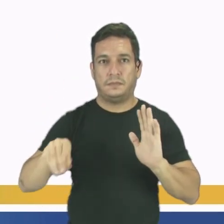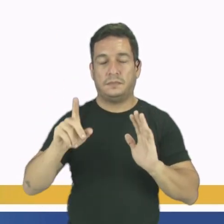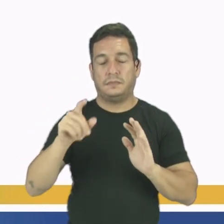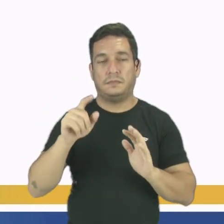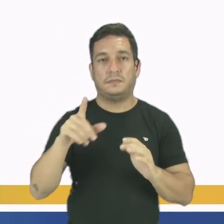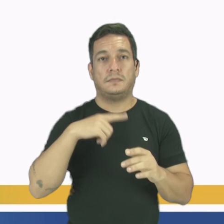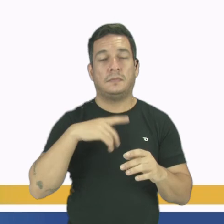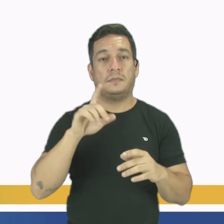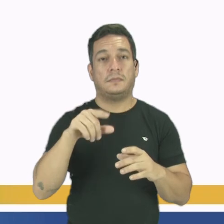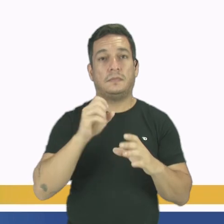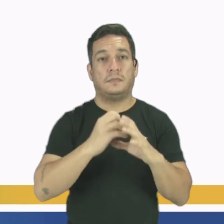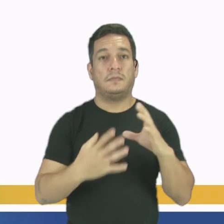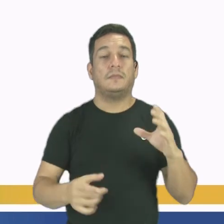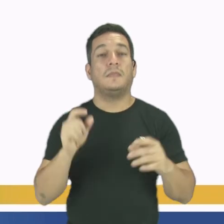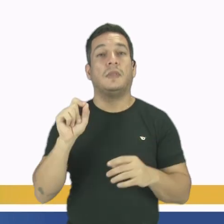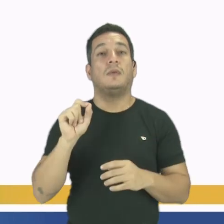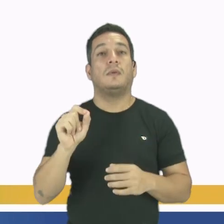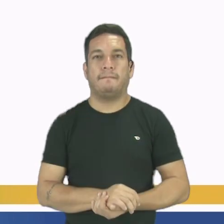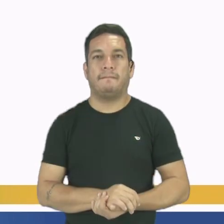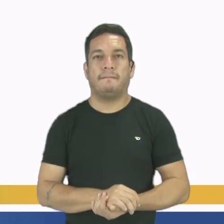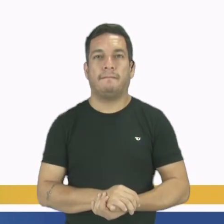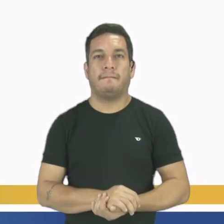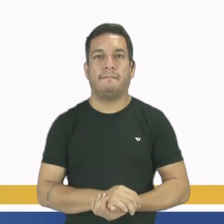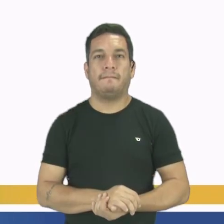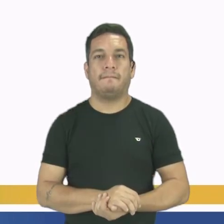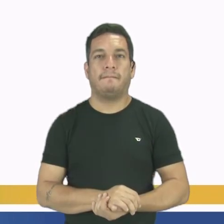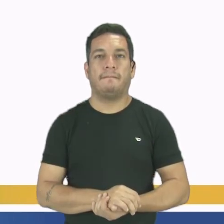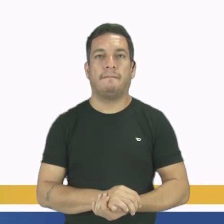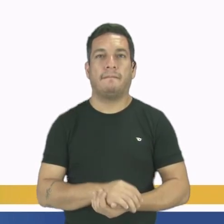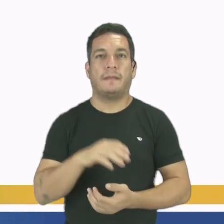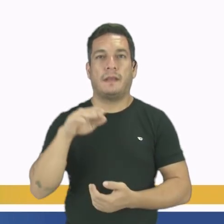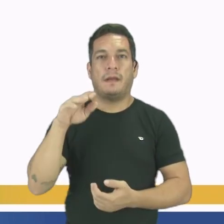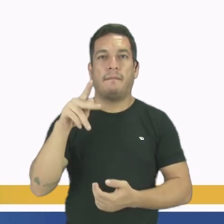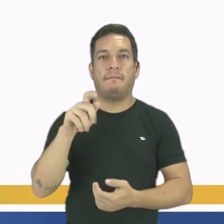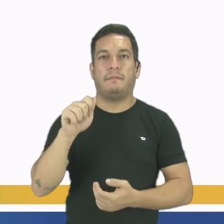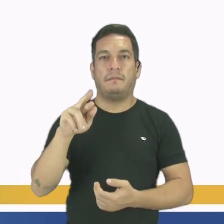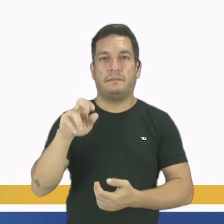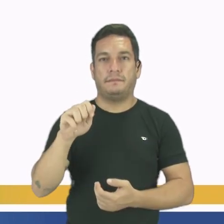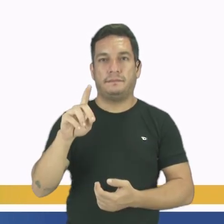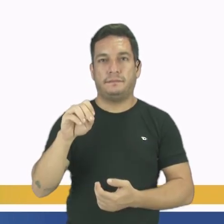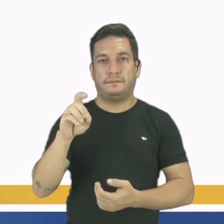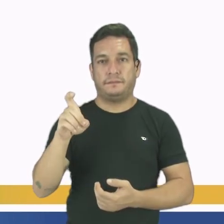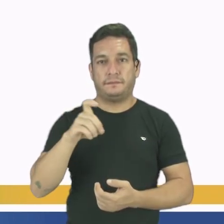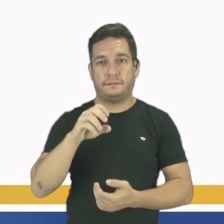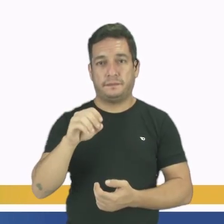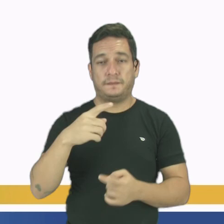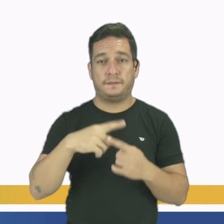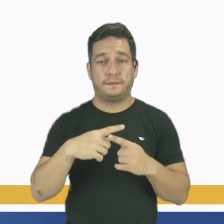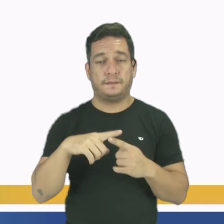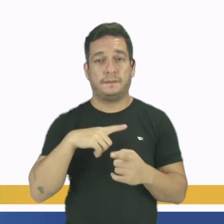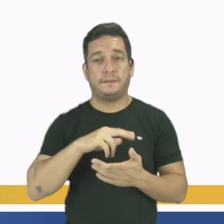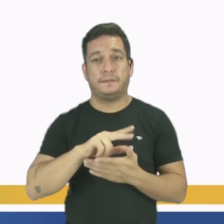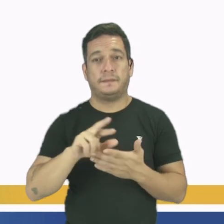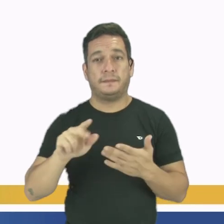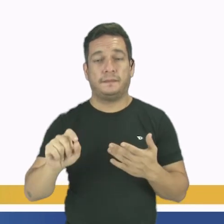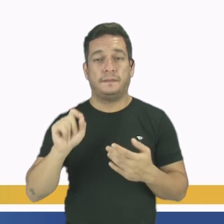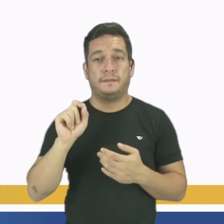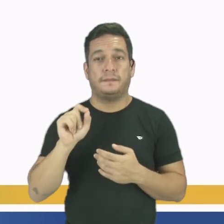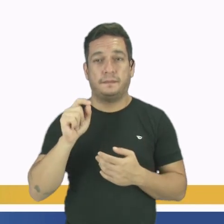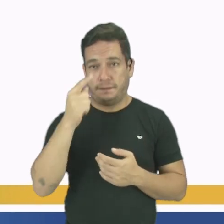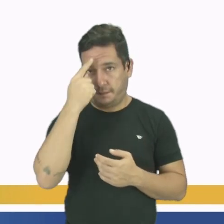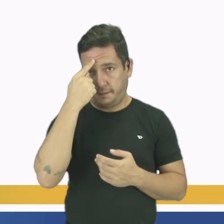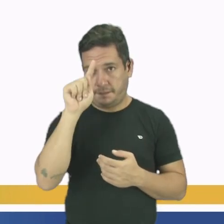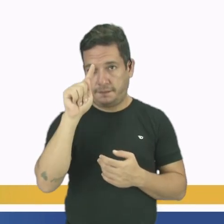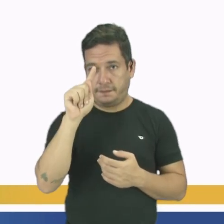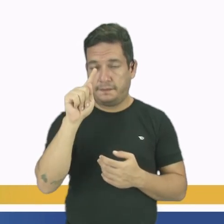acima caracterizada é paradoxo, porque existem diversas